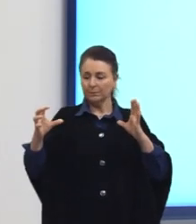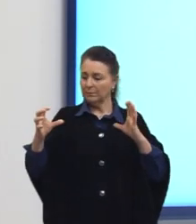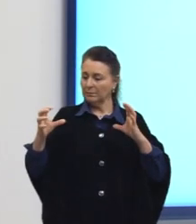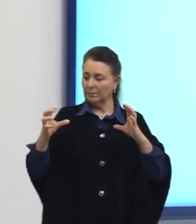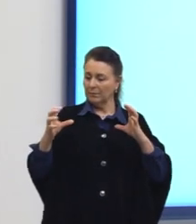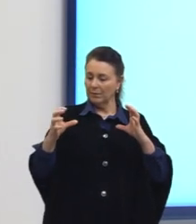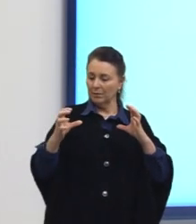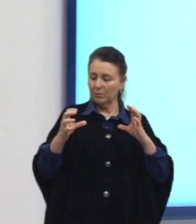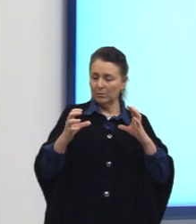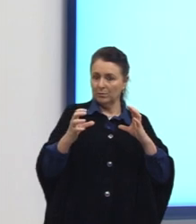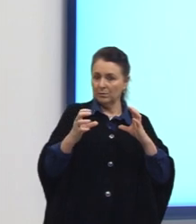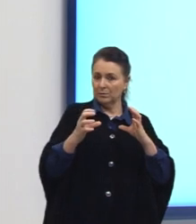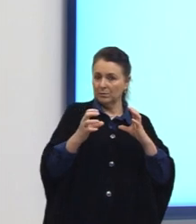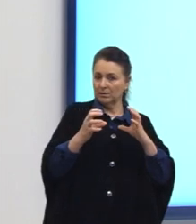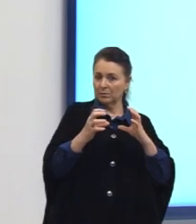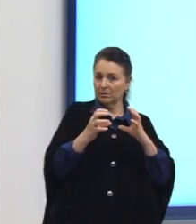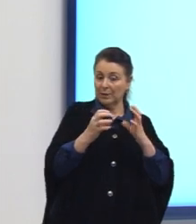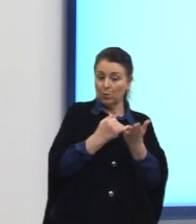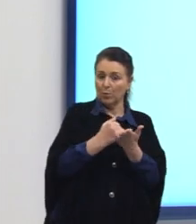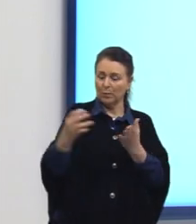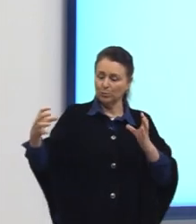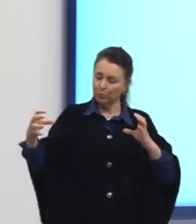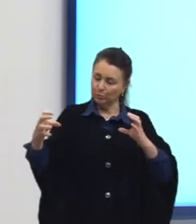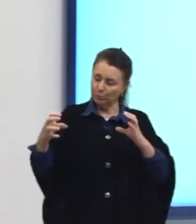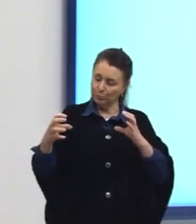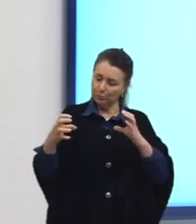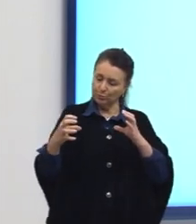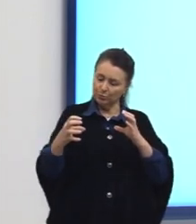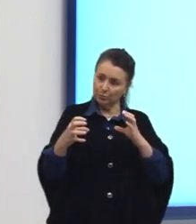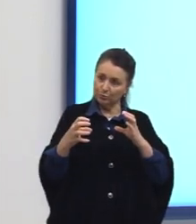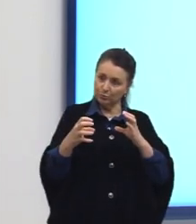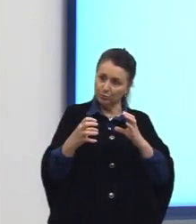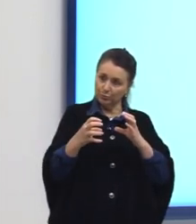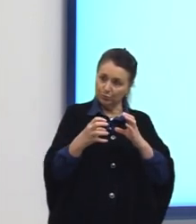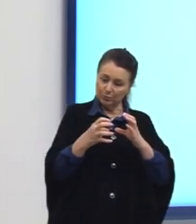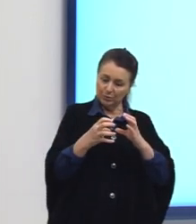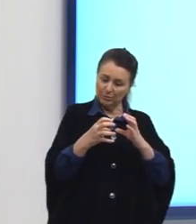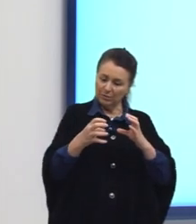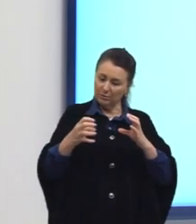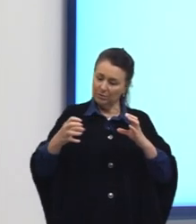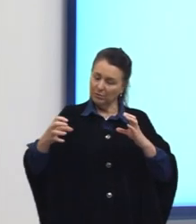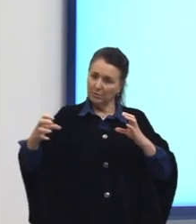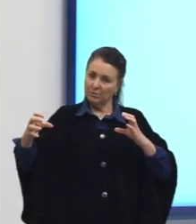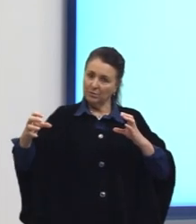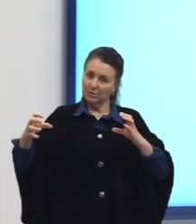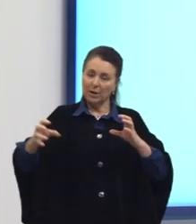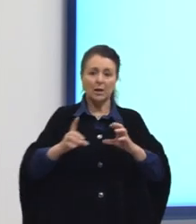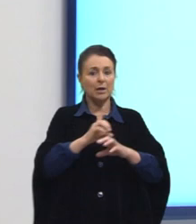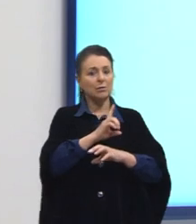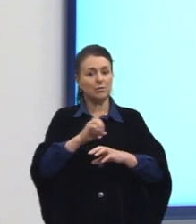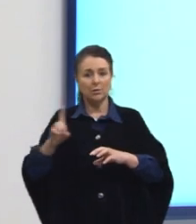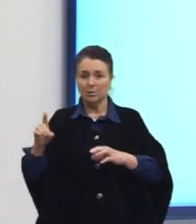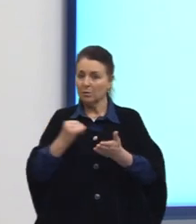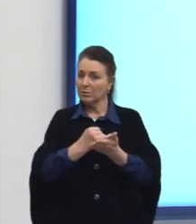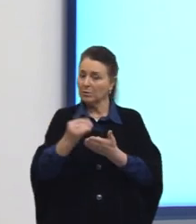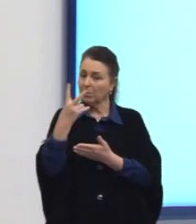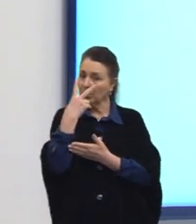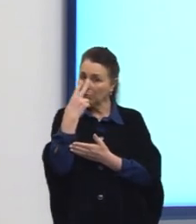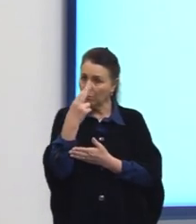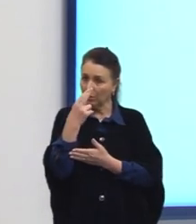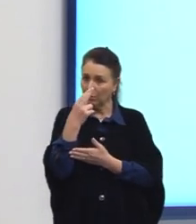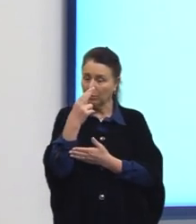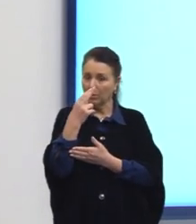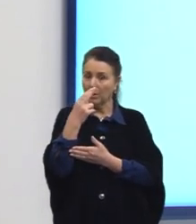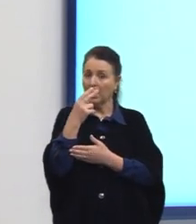direção o movimento Inicial ele vai gerar essa onda que vai se propagar na mesma direção Inicial aqui não